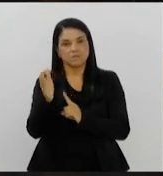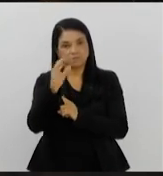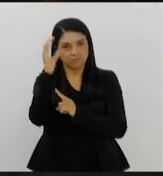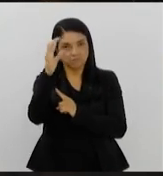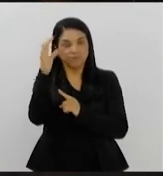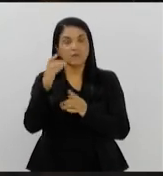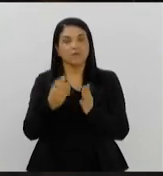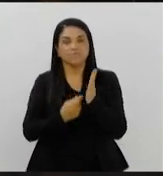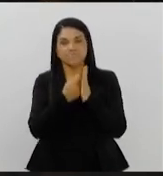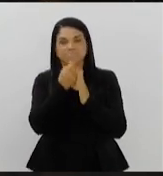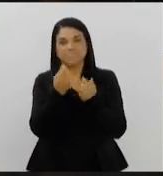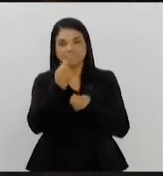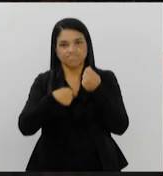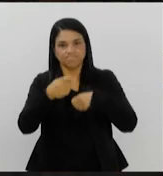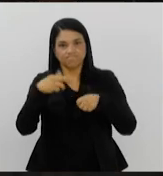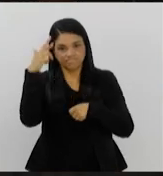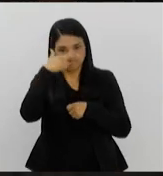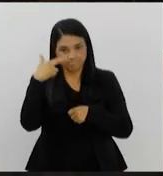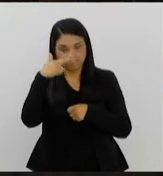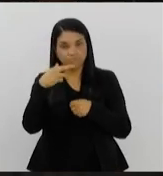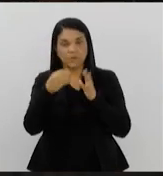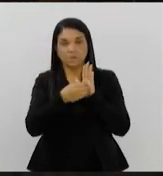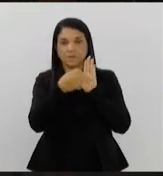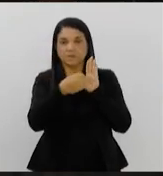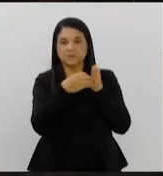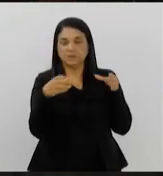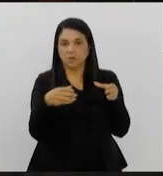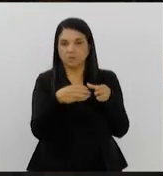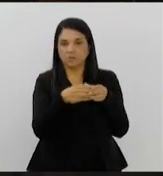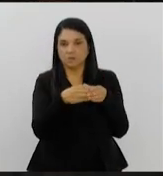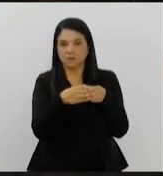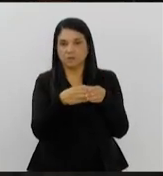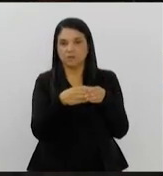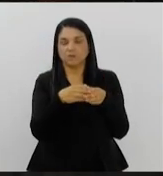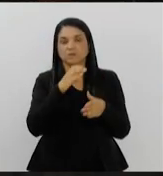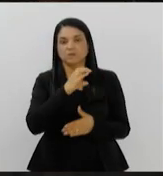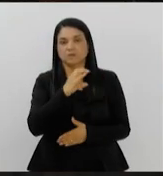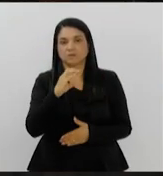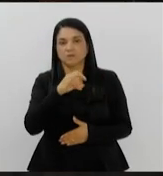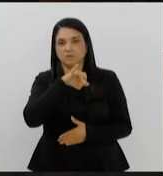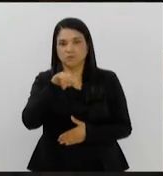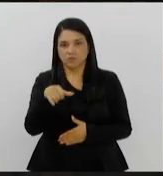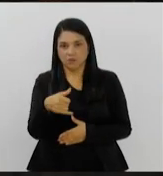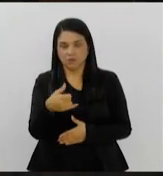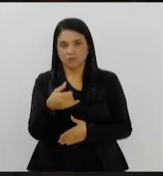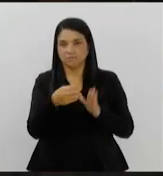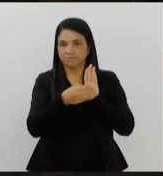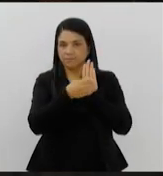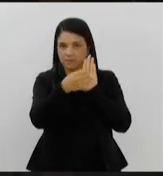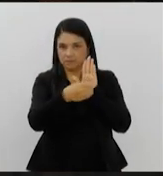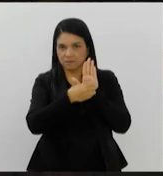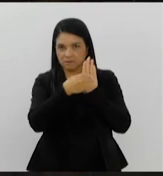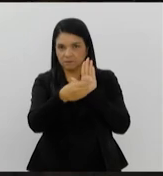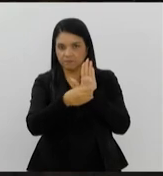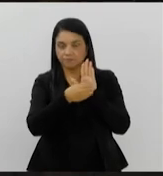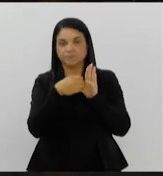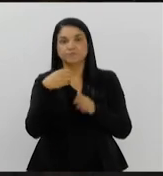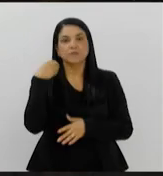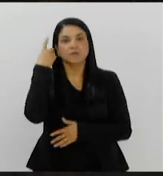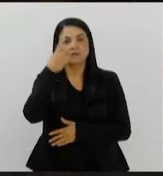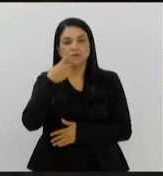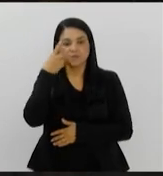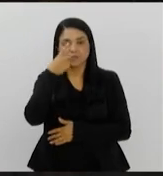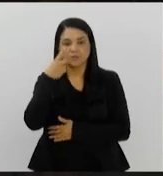Caseação Financeira e Controle. Para emitir parecer pela Comissão de Constituição e Justiça,